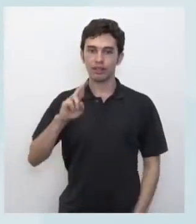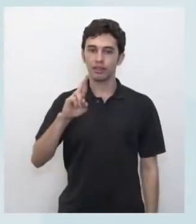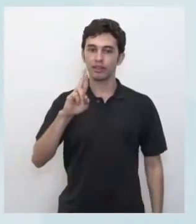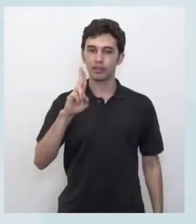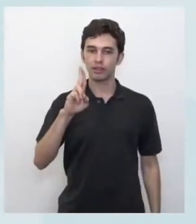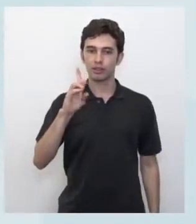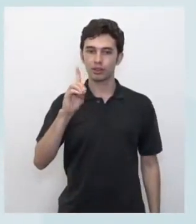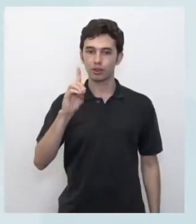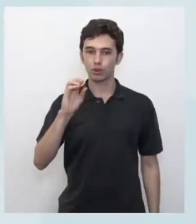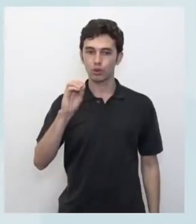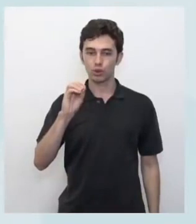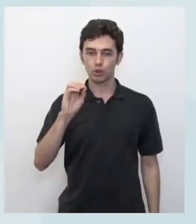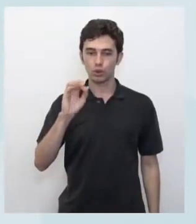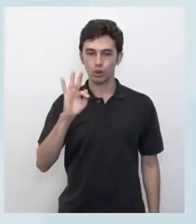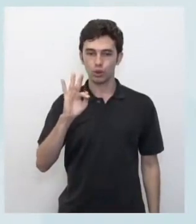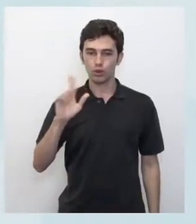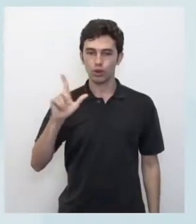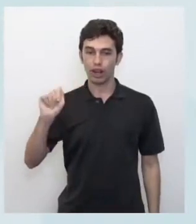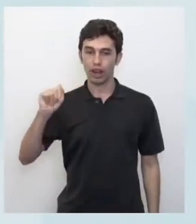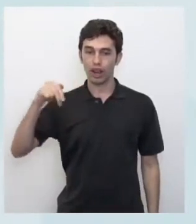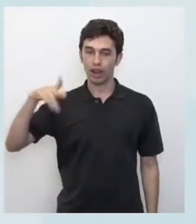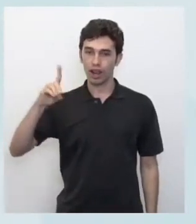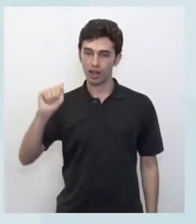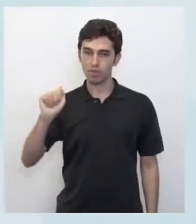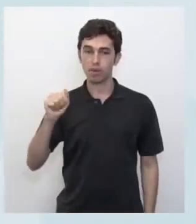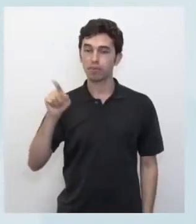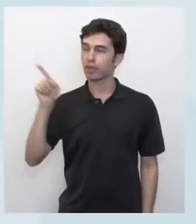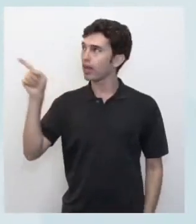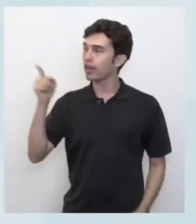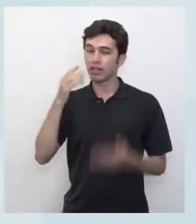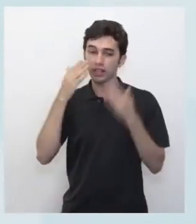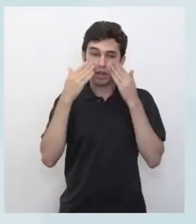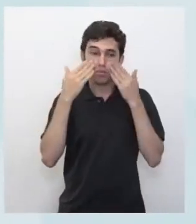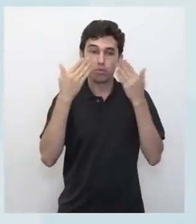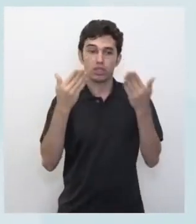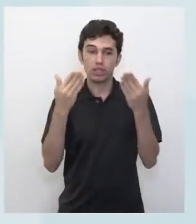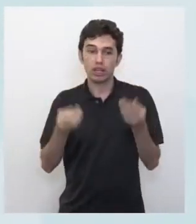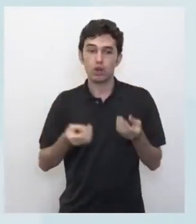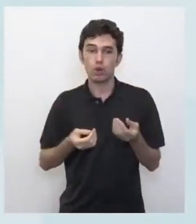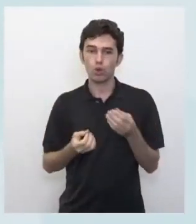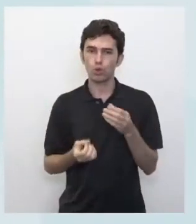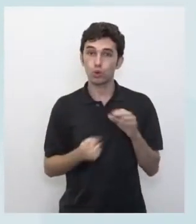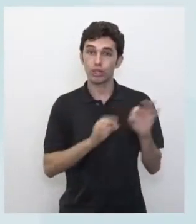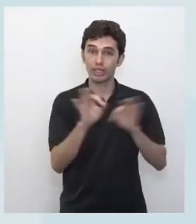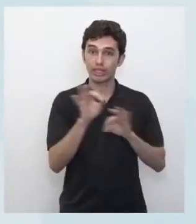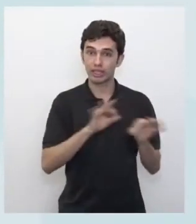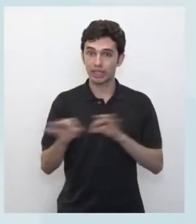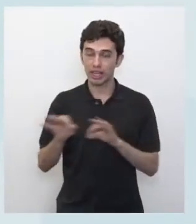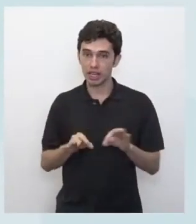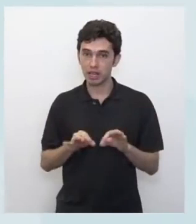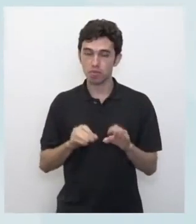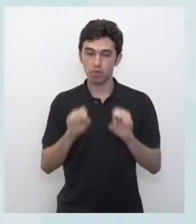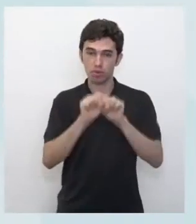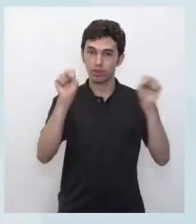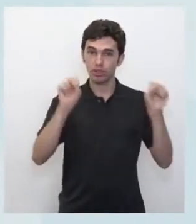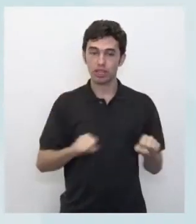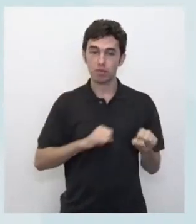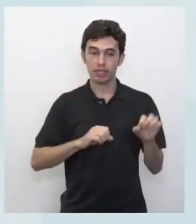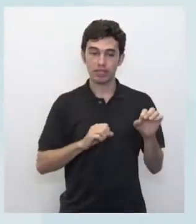a sua descoberta, né, os seus estudos aí, e o sistema de notação em dança que ele criou, a chamada Labanotação,